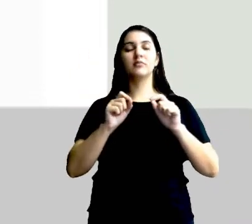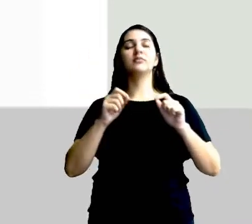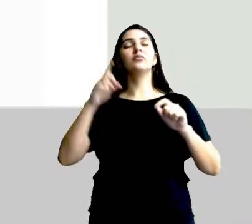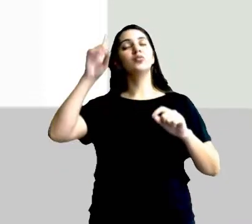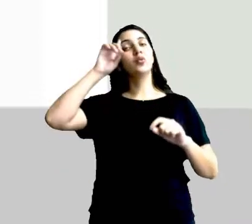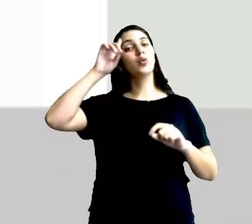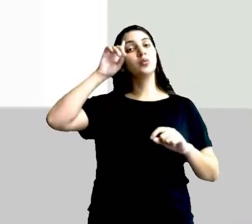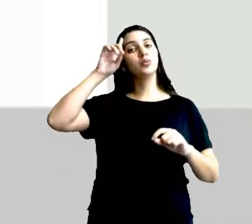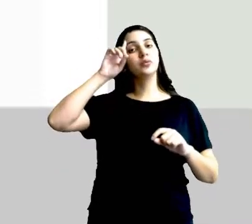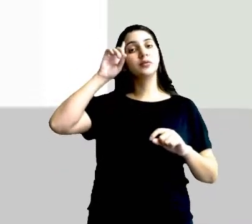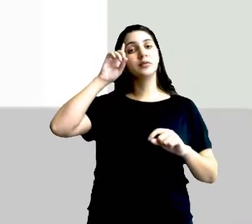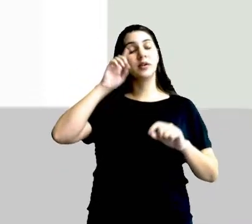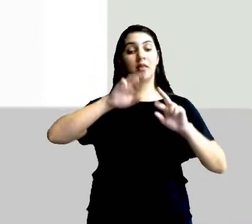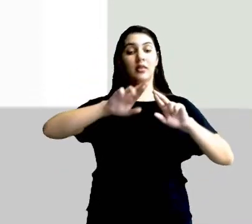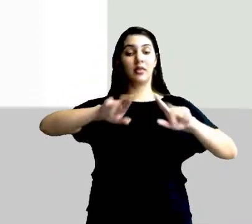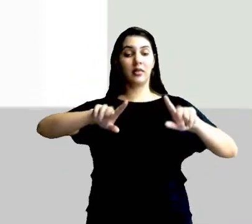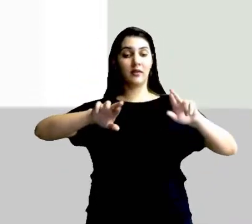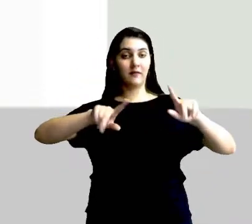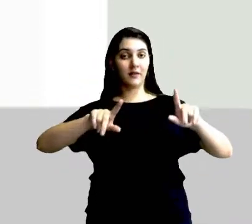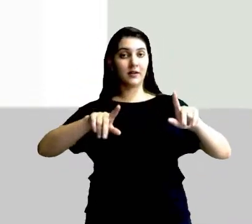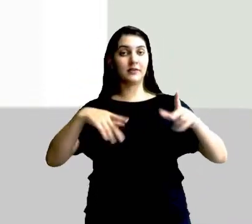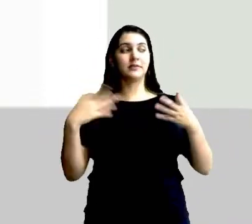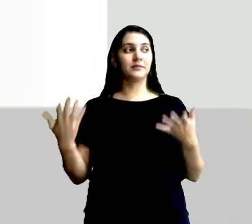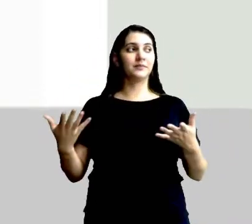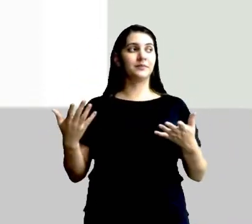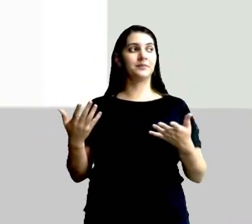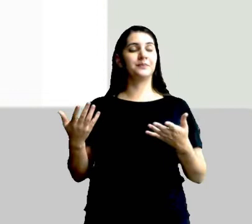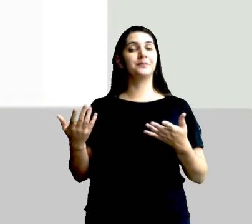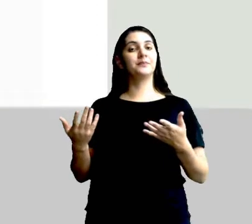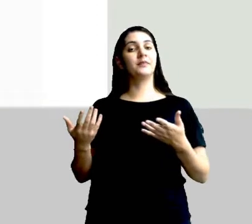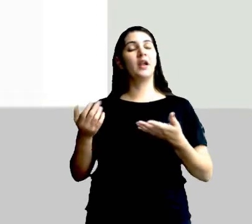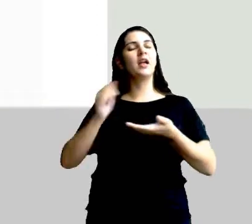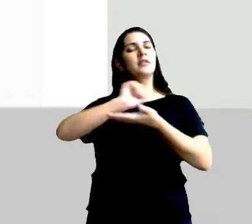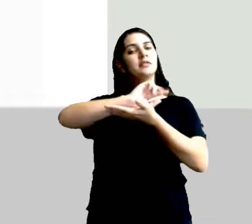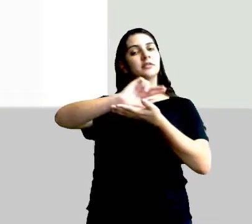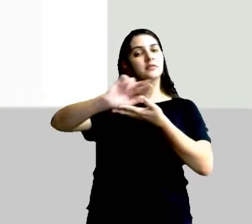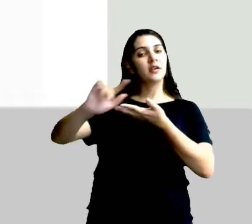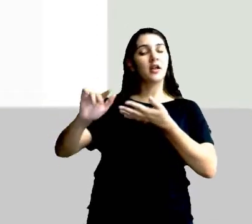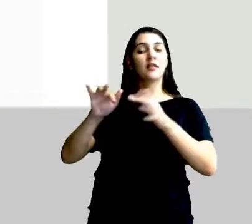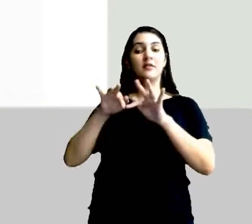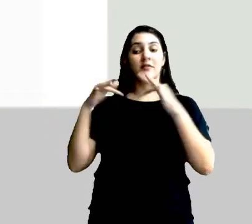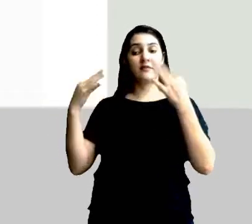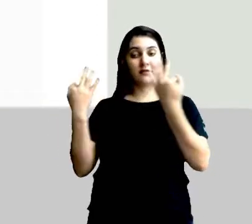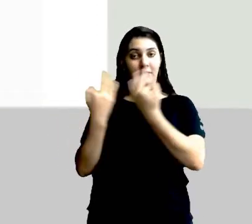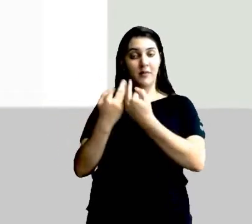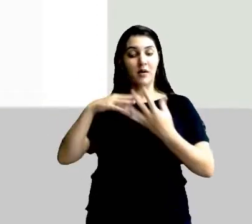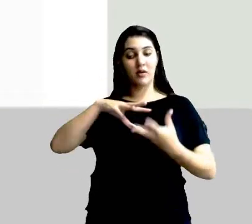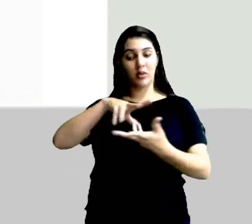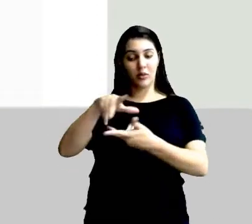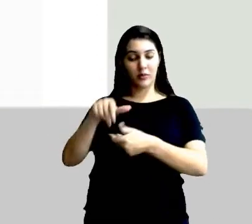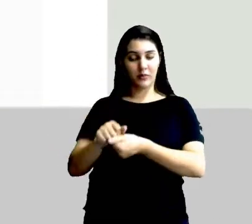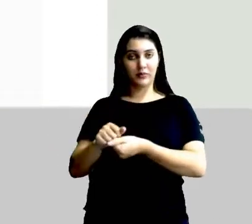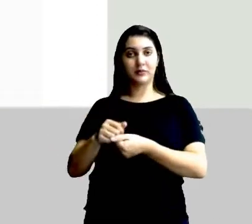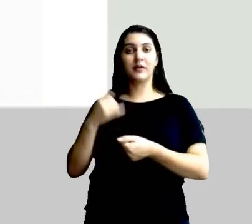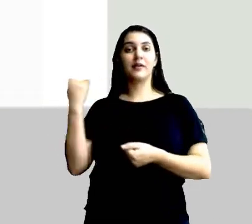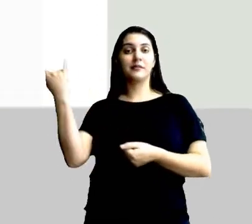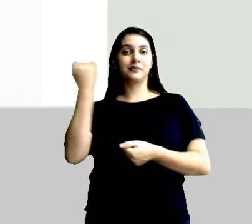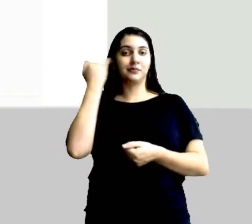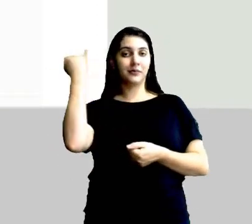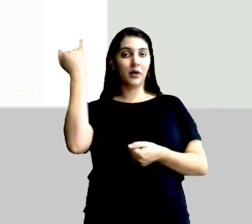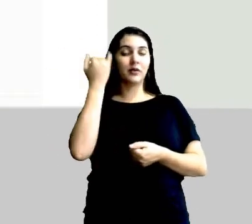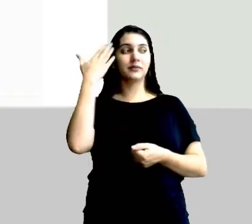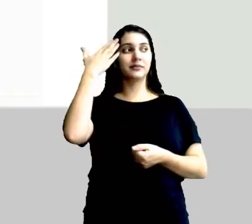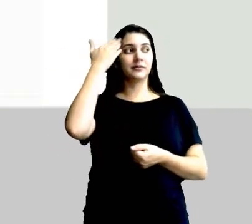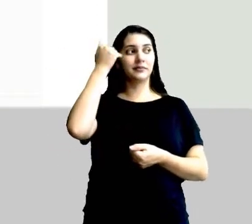nosso cotidiano essa diferença, essa variedade quanto às famílias do mundo. Então é